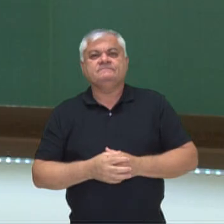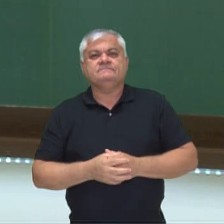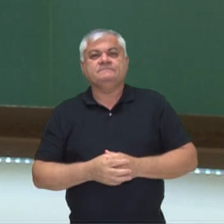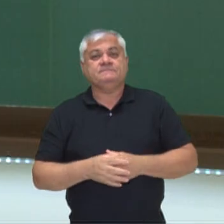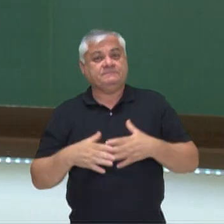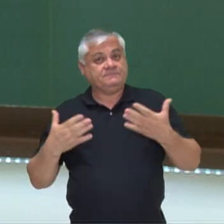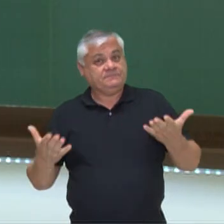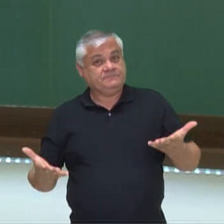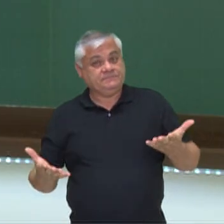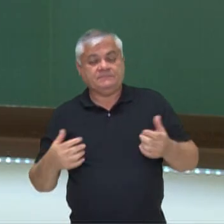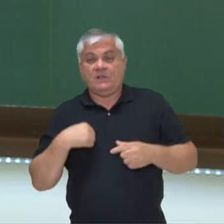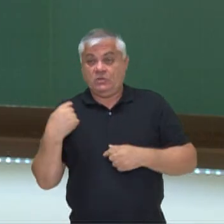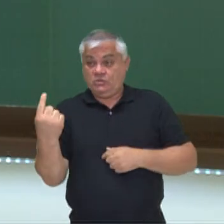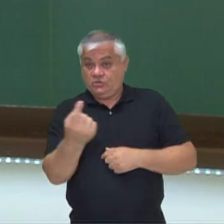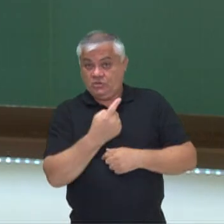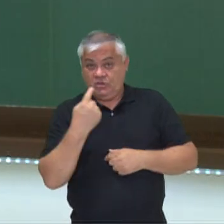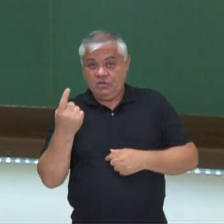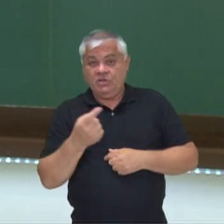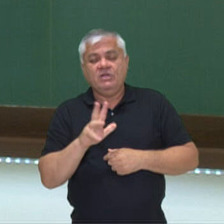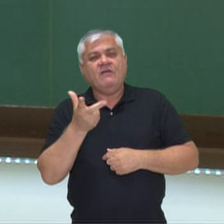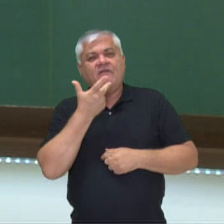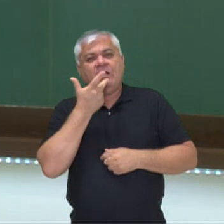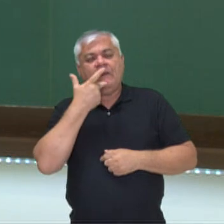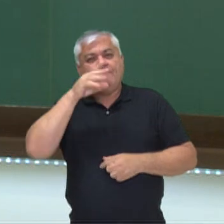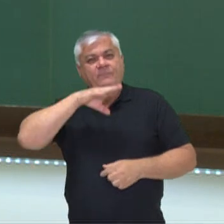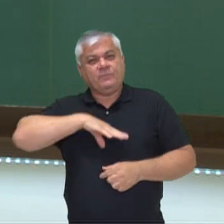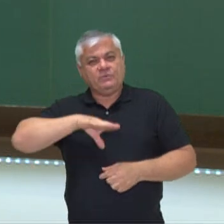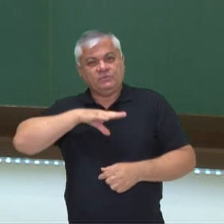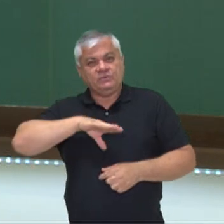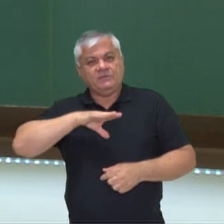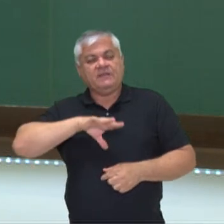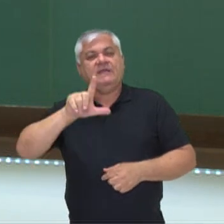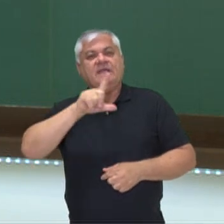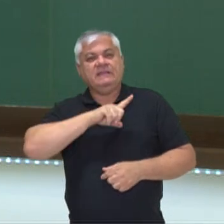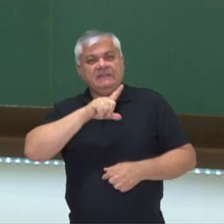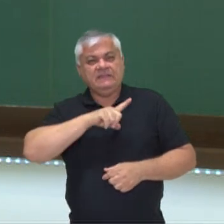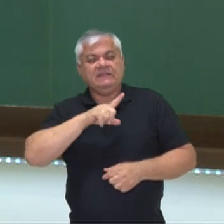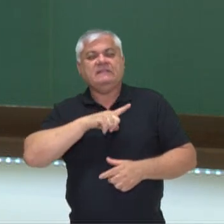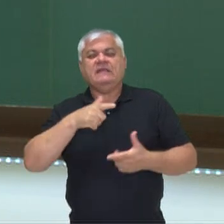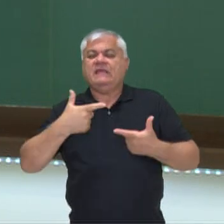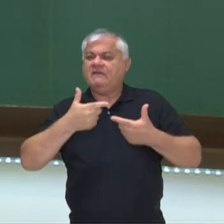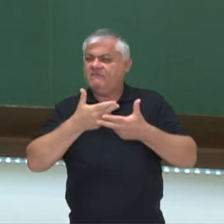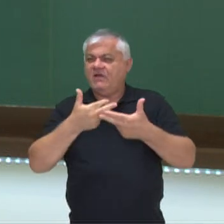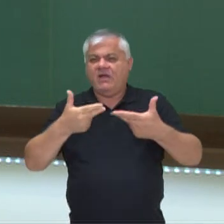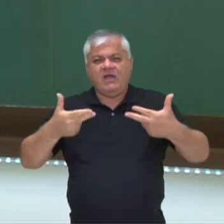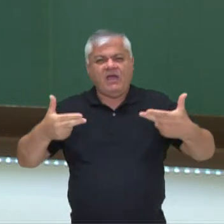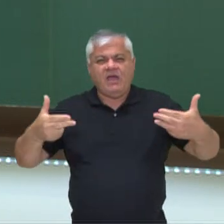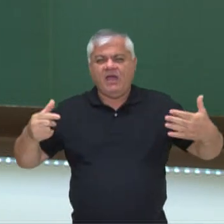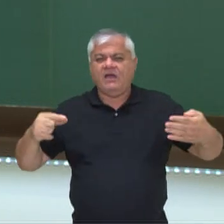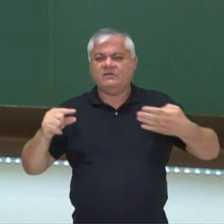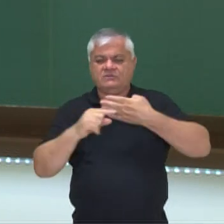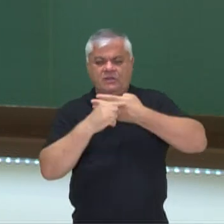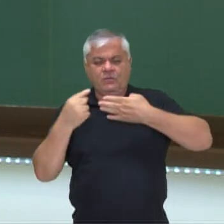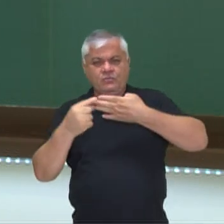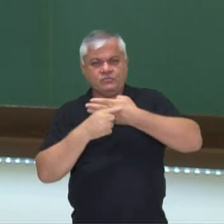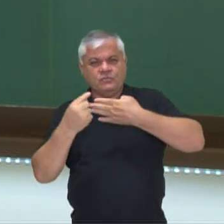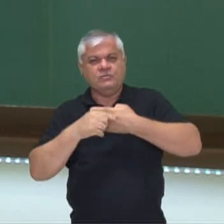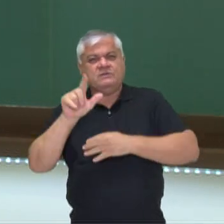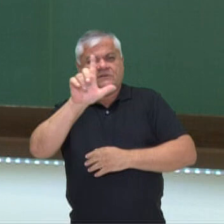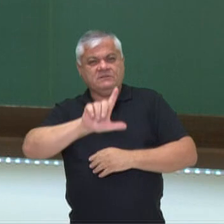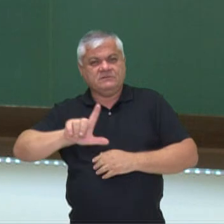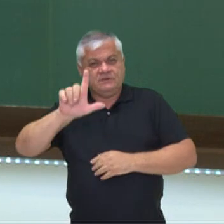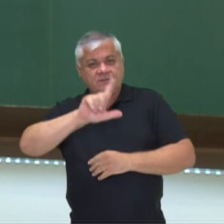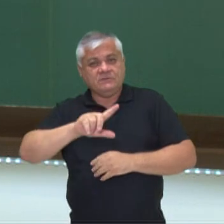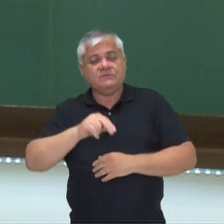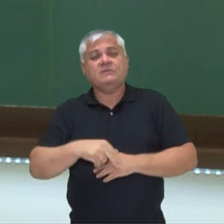Assim como nós que falamos a língua portuguesa temos os grandes cânones da nossa literatura, o mesmo vai